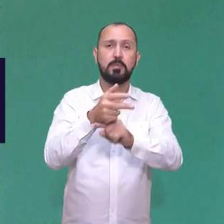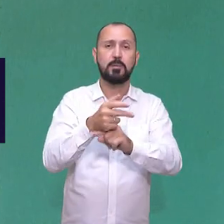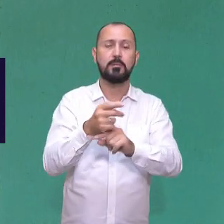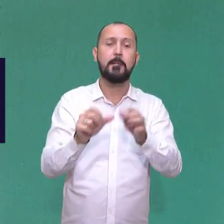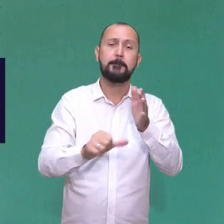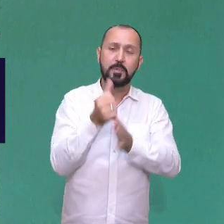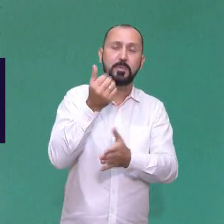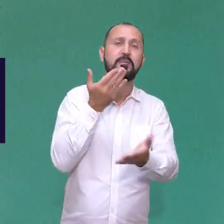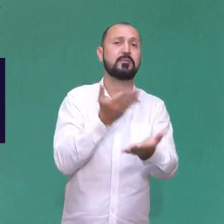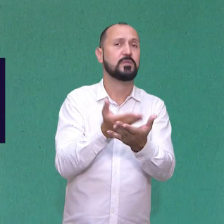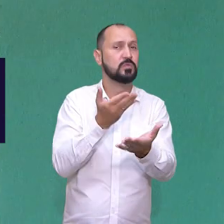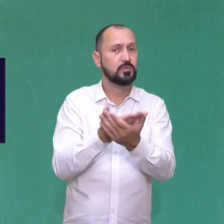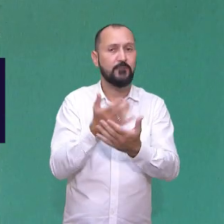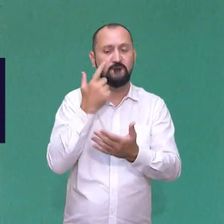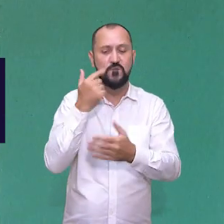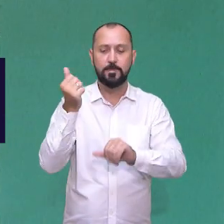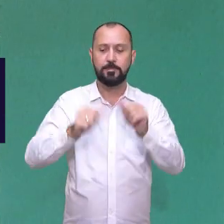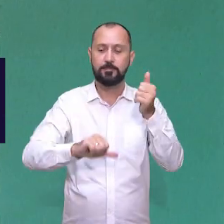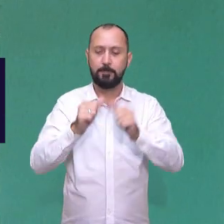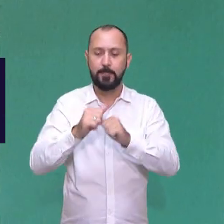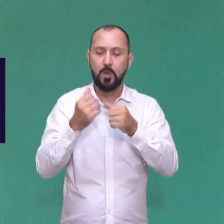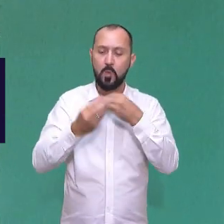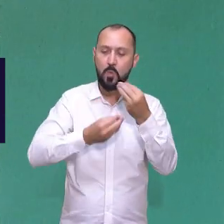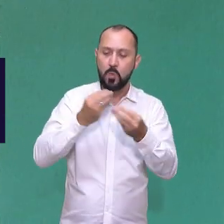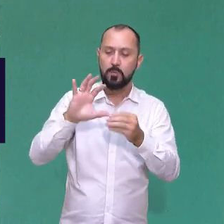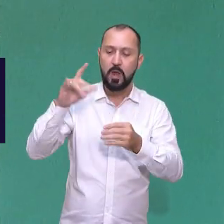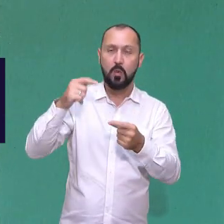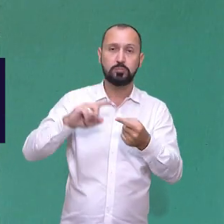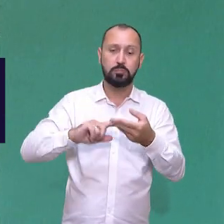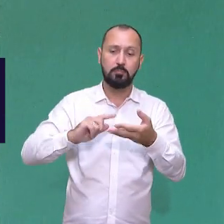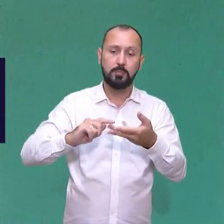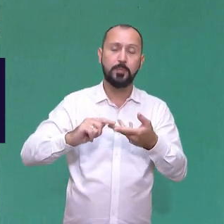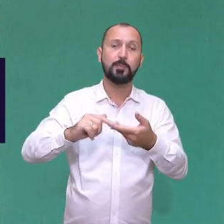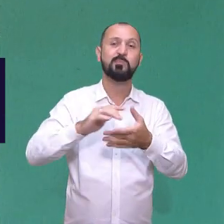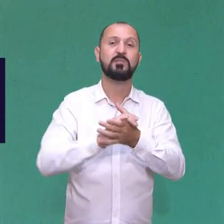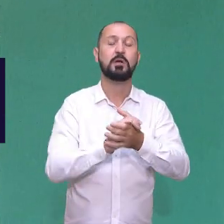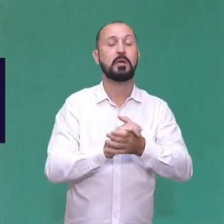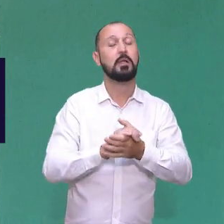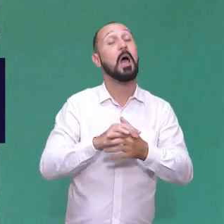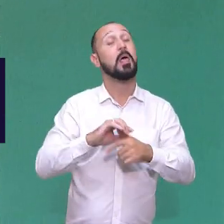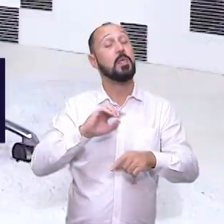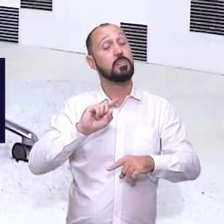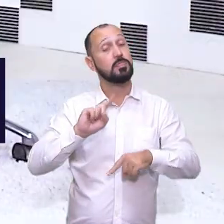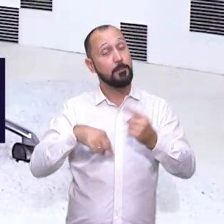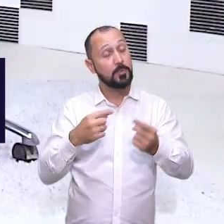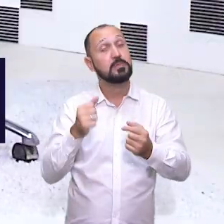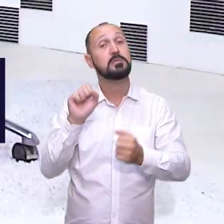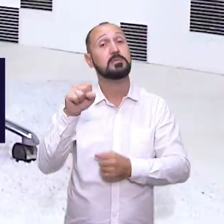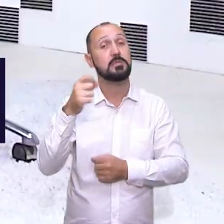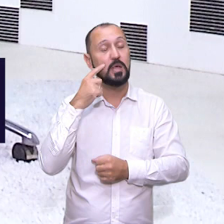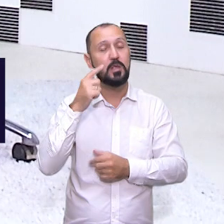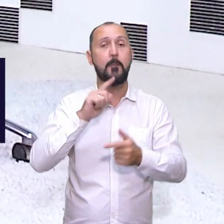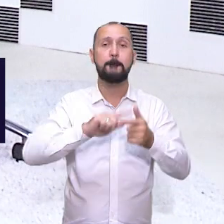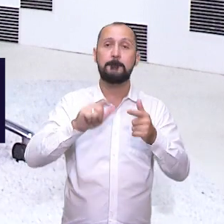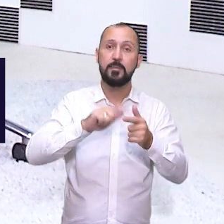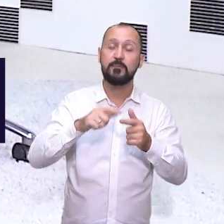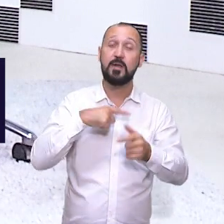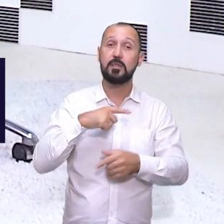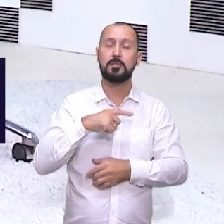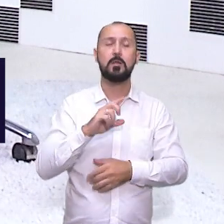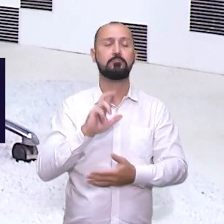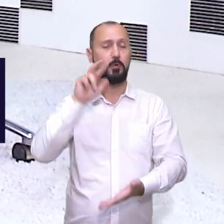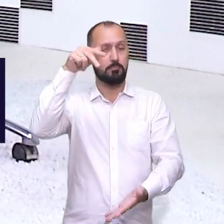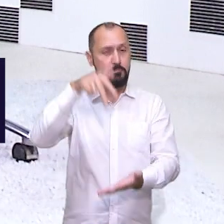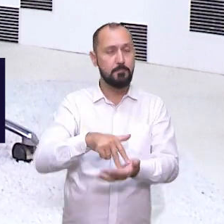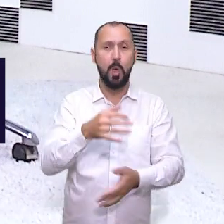atenção, a mídia repercute. Mas vai estudar primeiro, gente, vai analisar primeiro como que as coisas funcionam, que aí sim, aí em